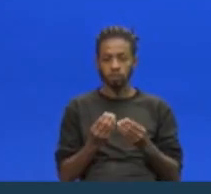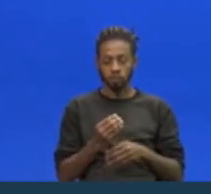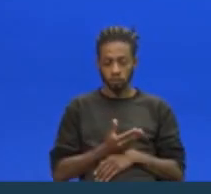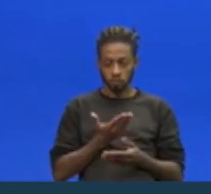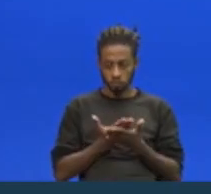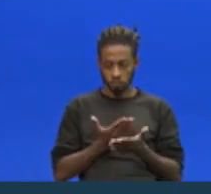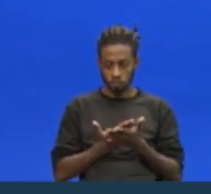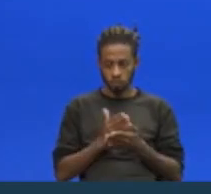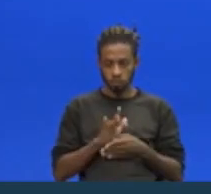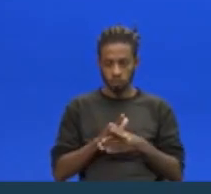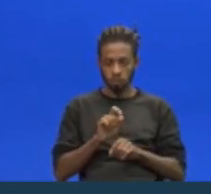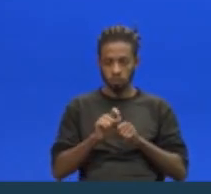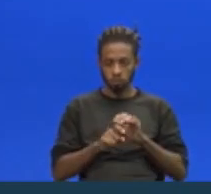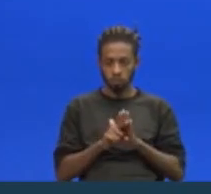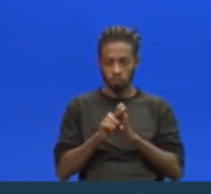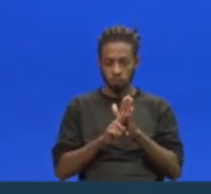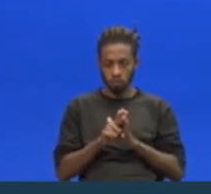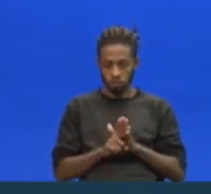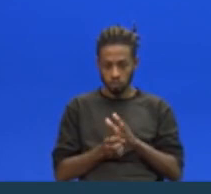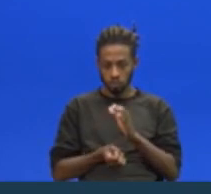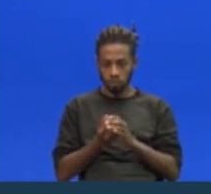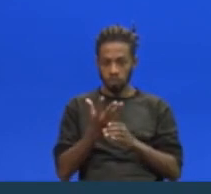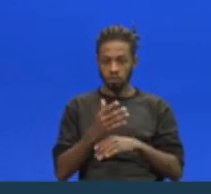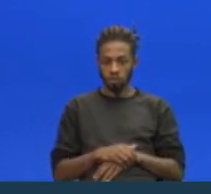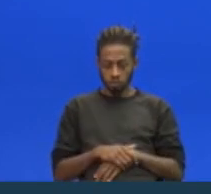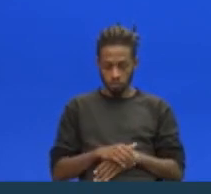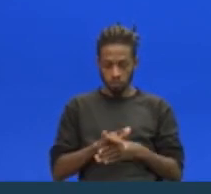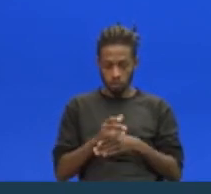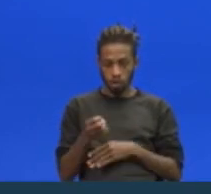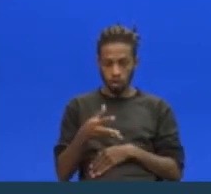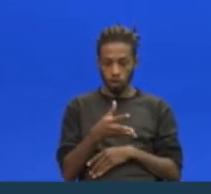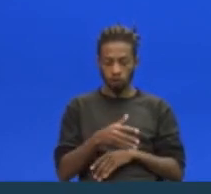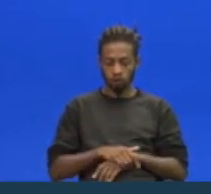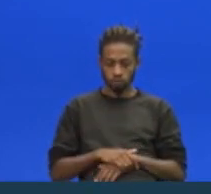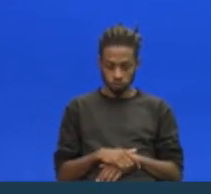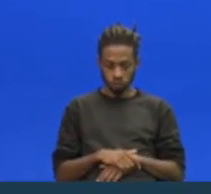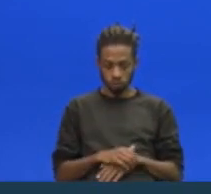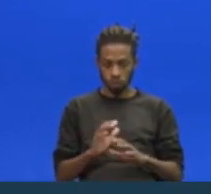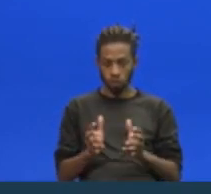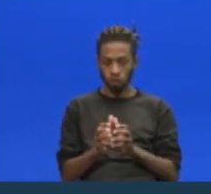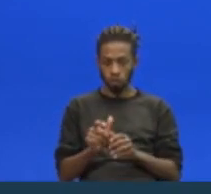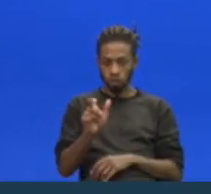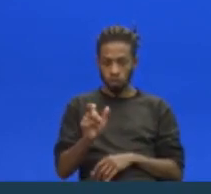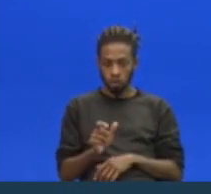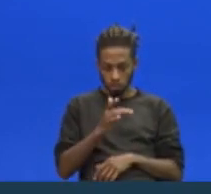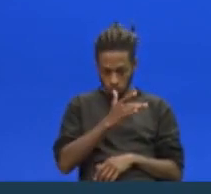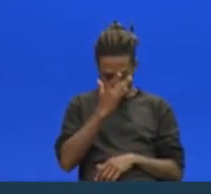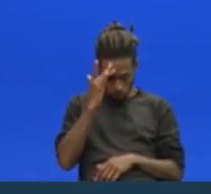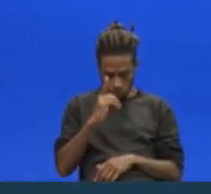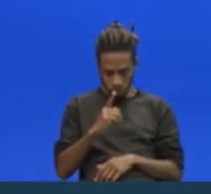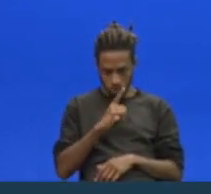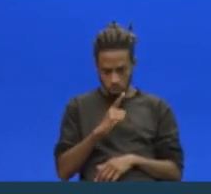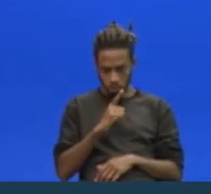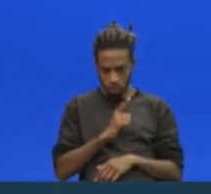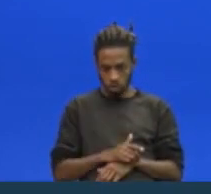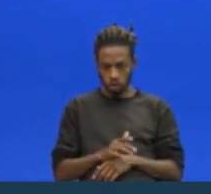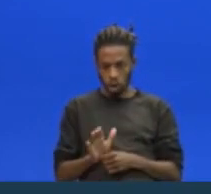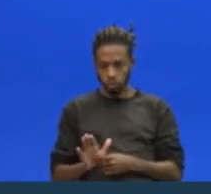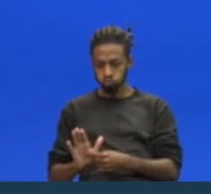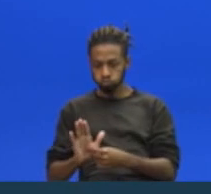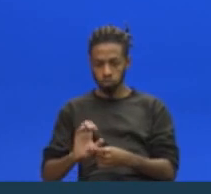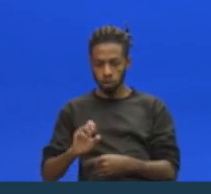denominado o estudo epidemiológico que avalia o surgimento de uma determinada doença em um grupo de indivíduos expostos e não expostos de